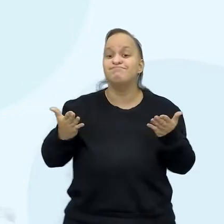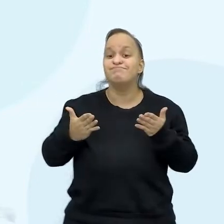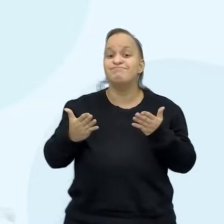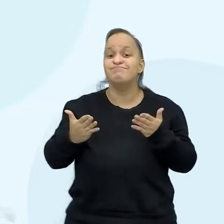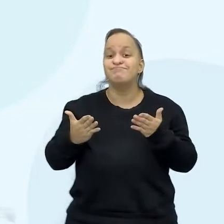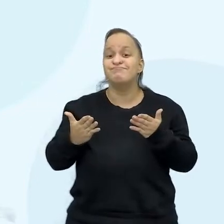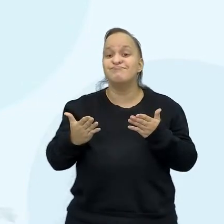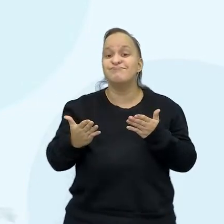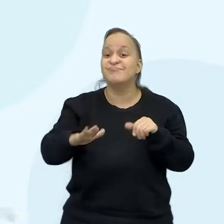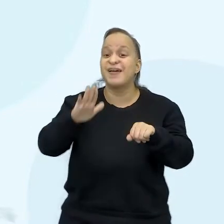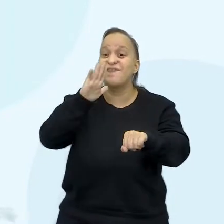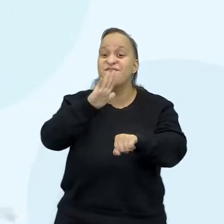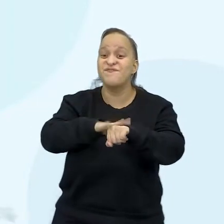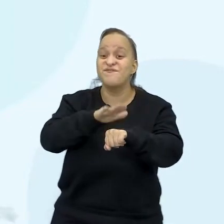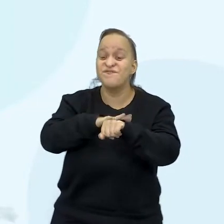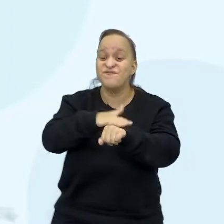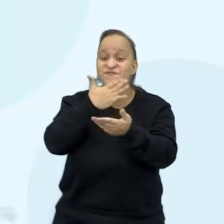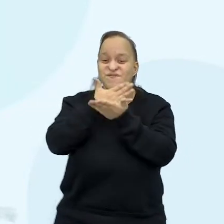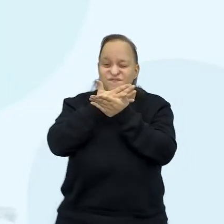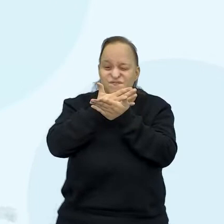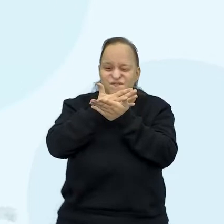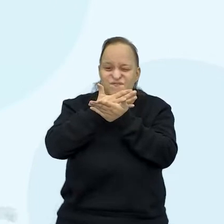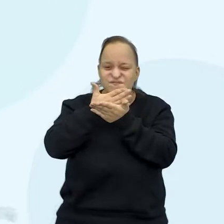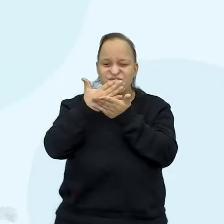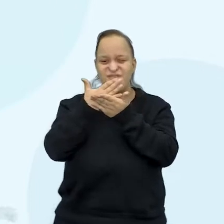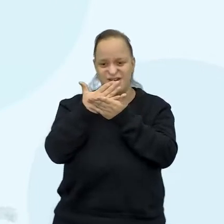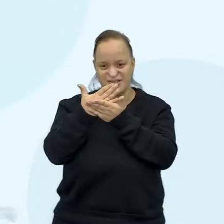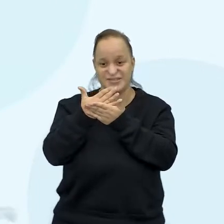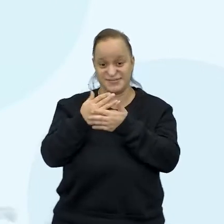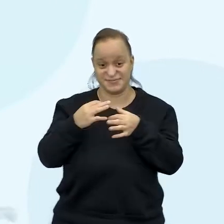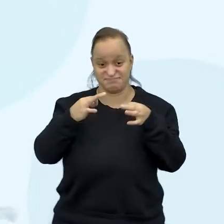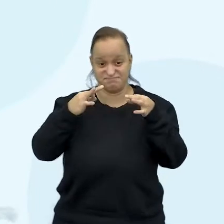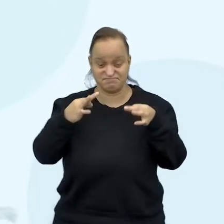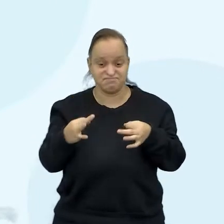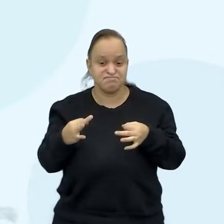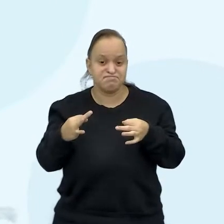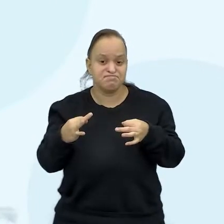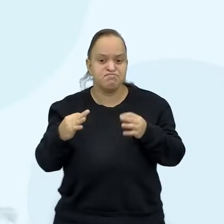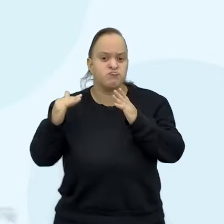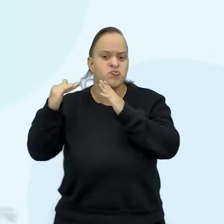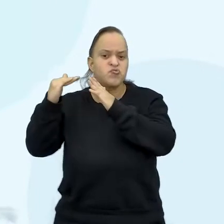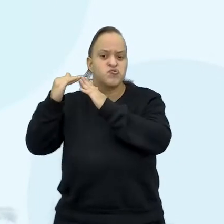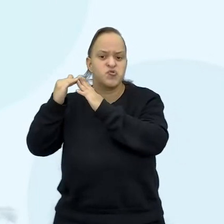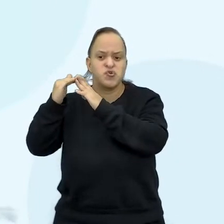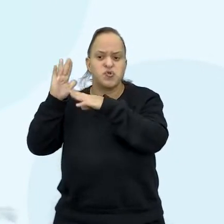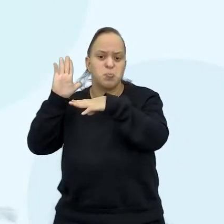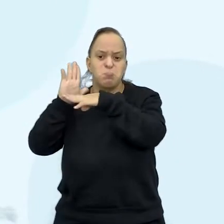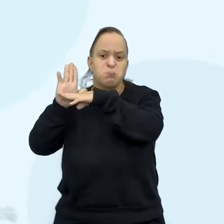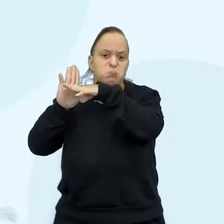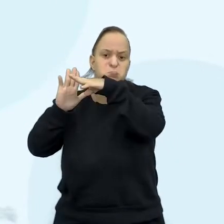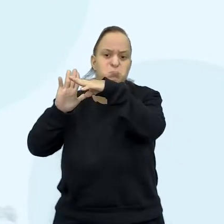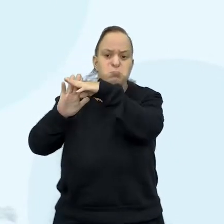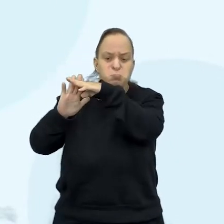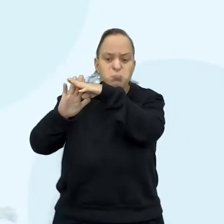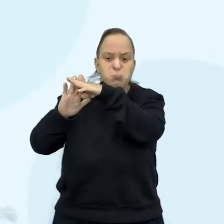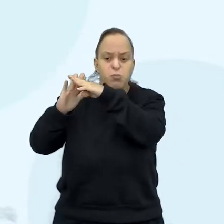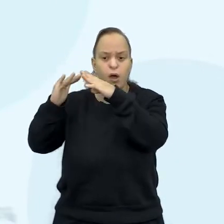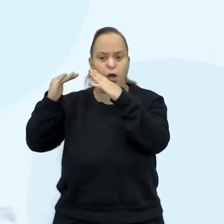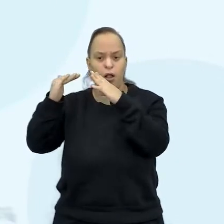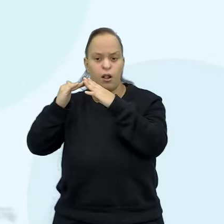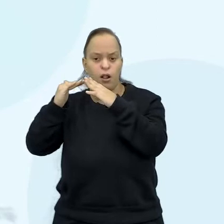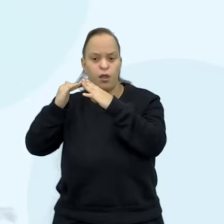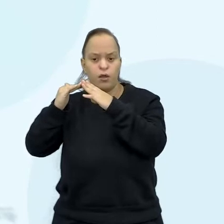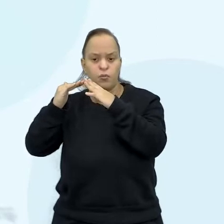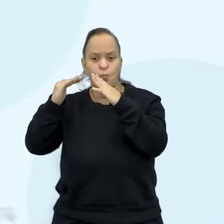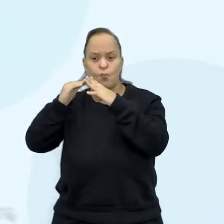a concretizar esse projeto. Se vai ser um sobrado, uma casa térrea, uma mansão.